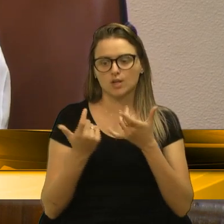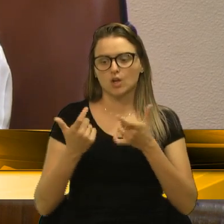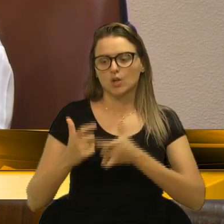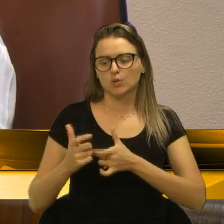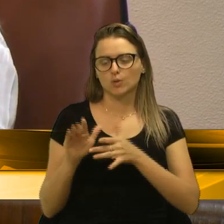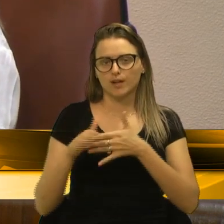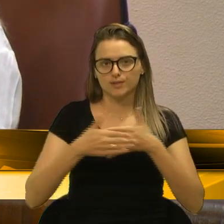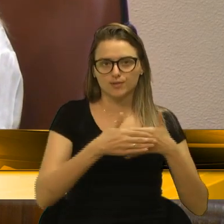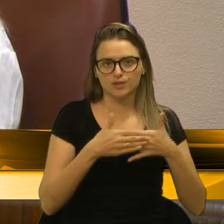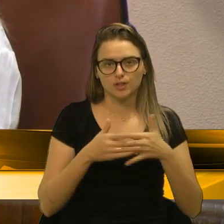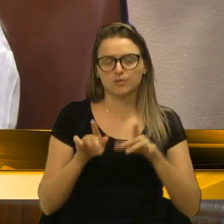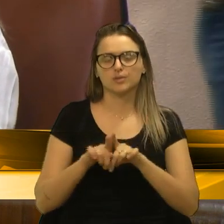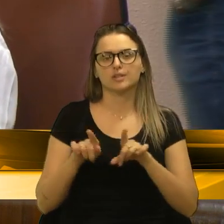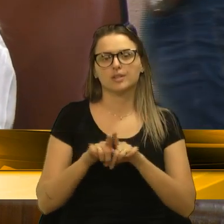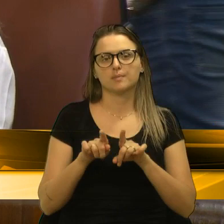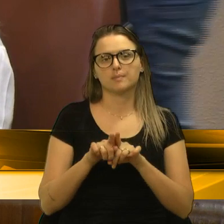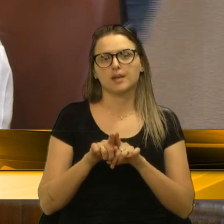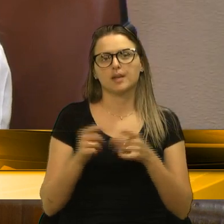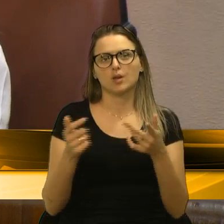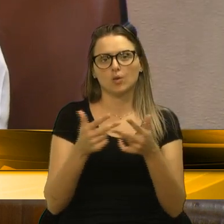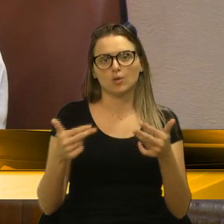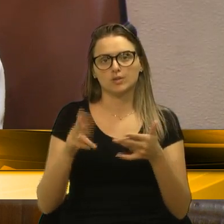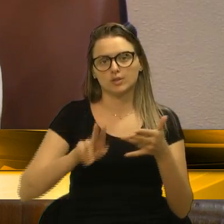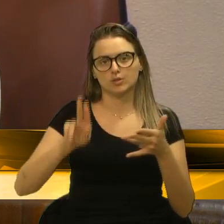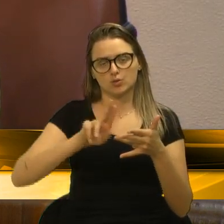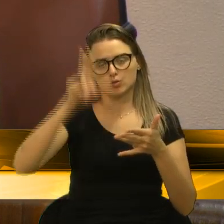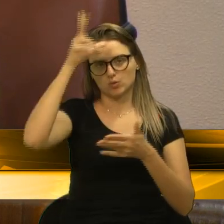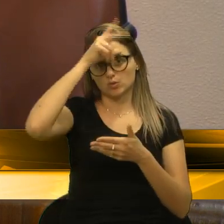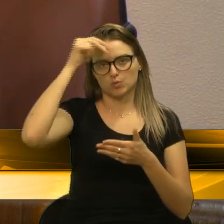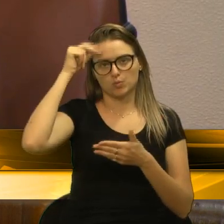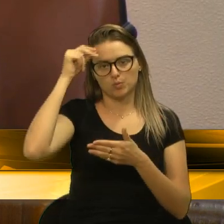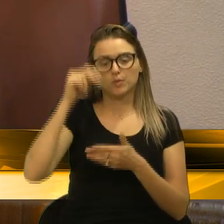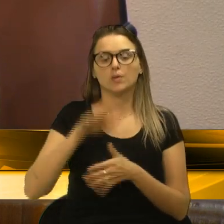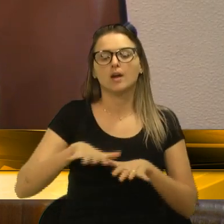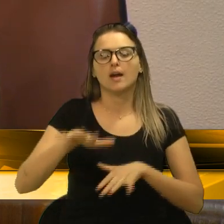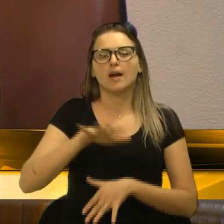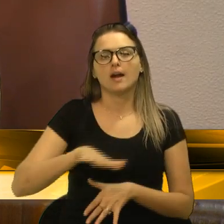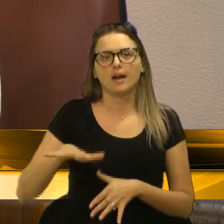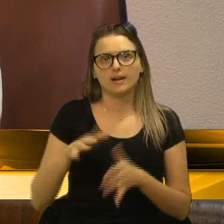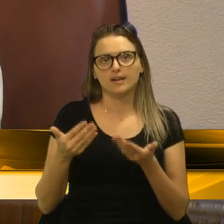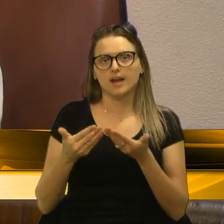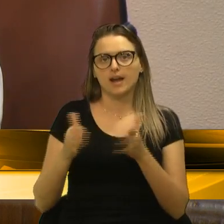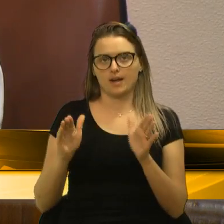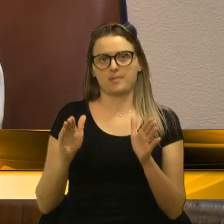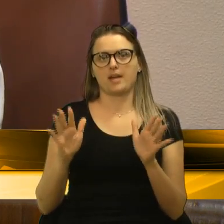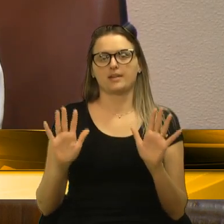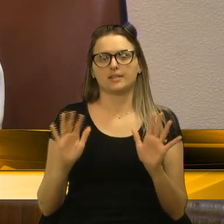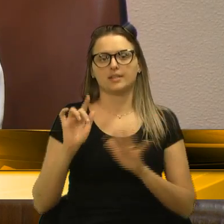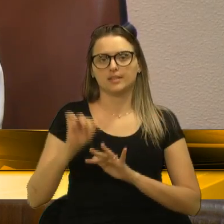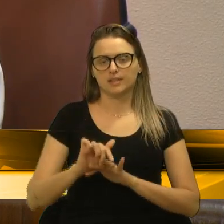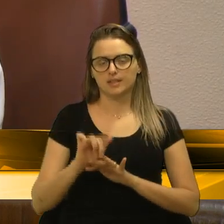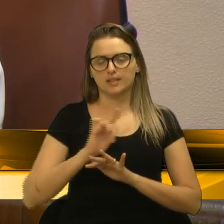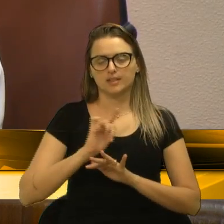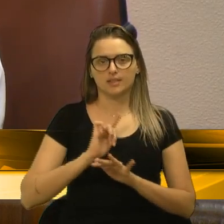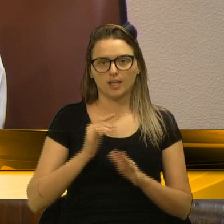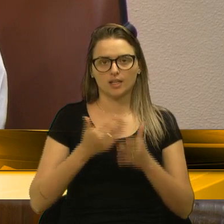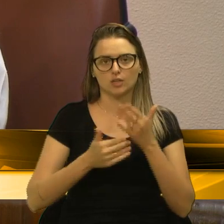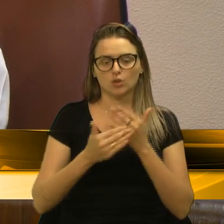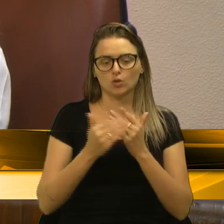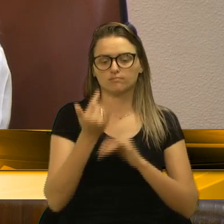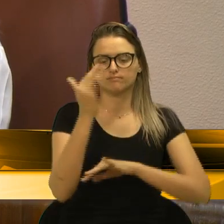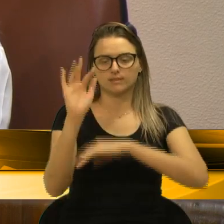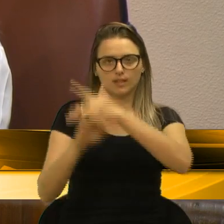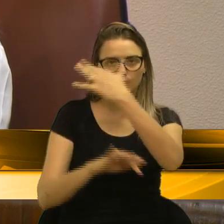fechado, e os chamados equipamentos públicos, espaço urbano aberto, onde estão inseridas áreas